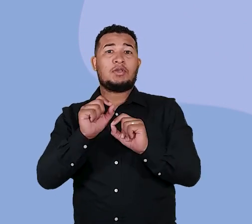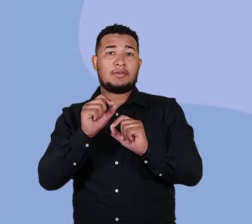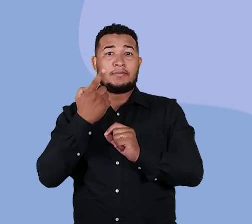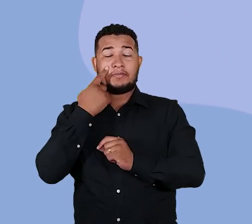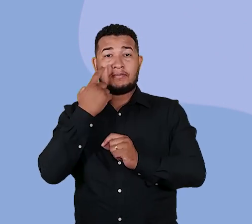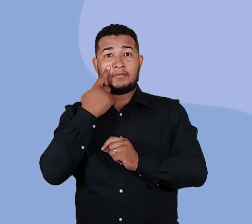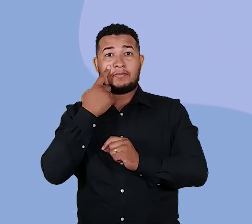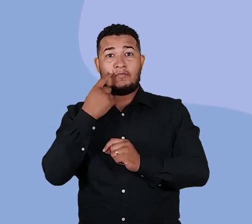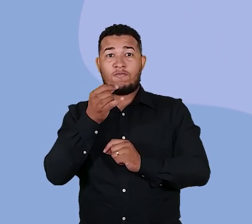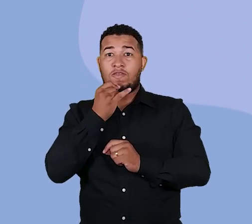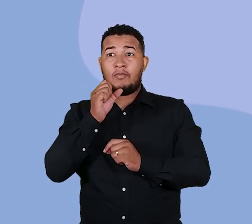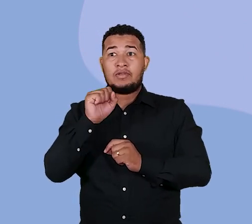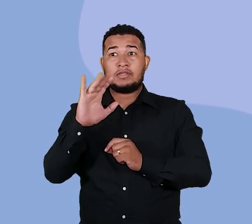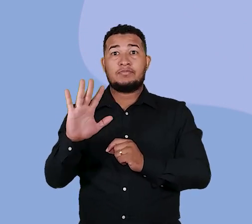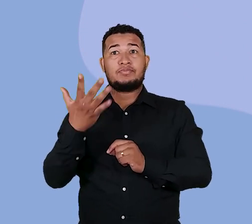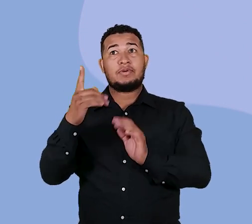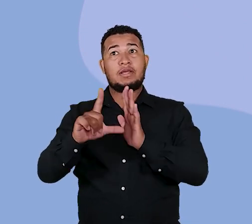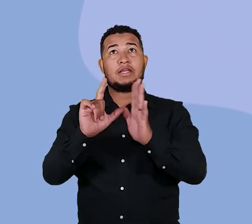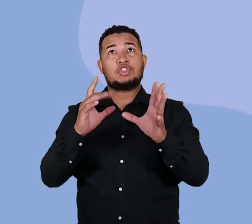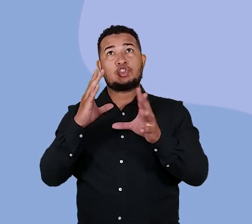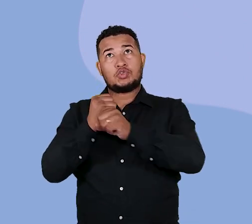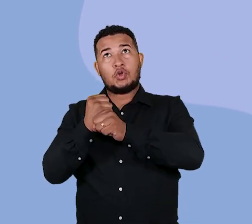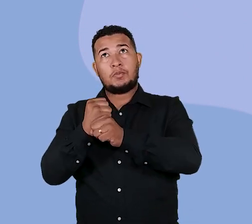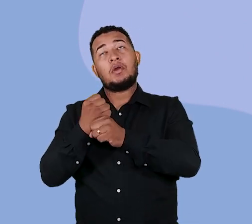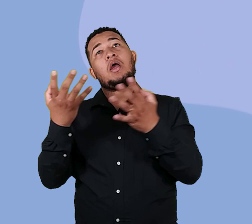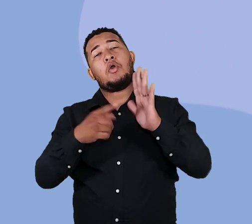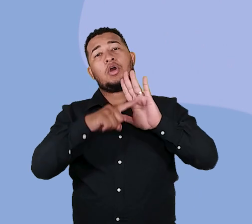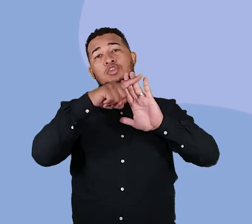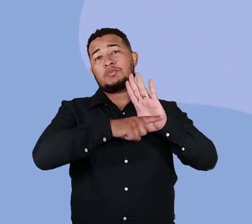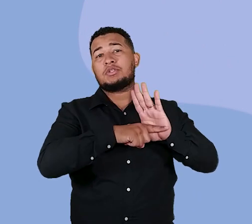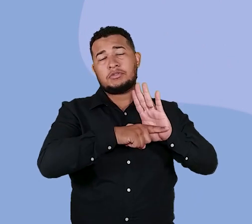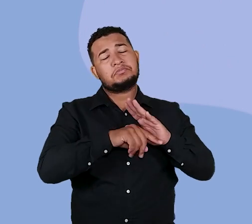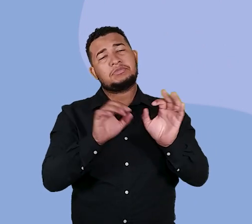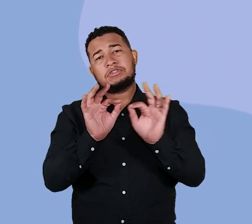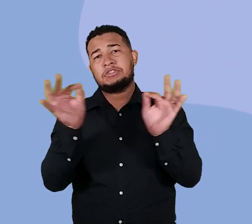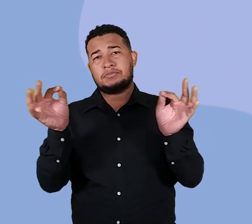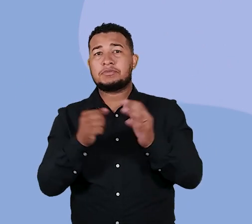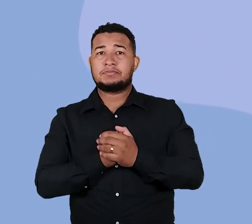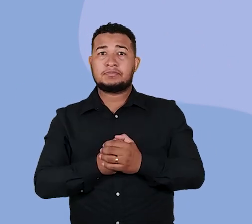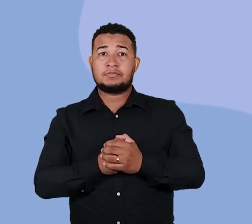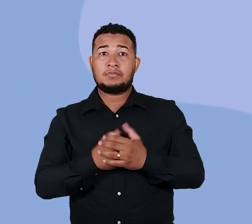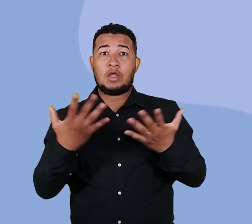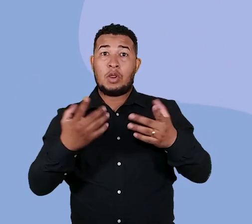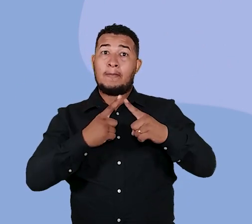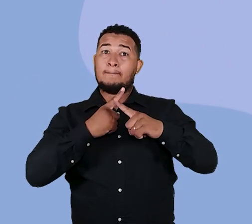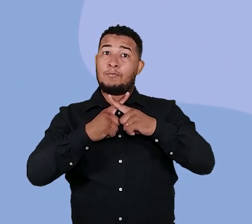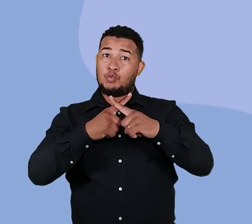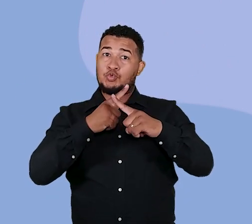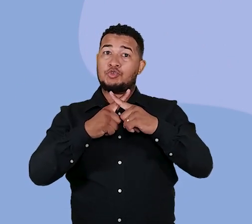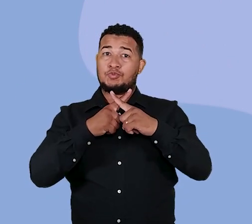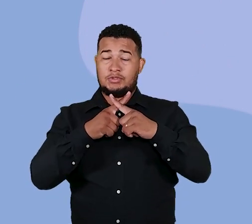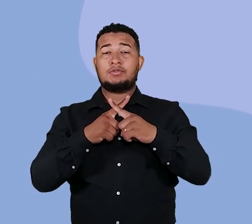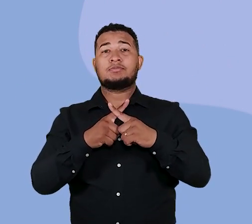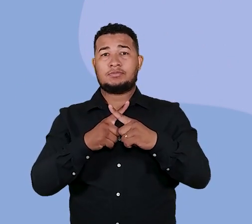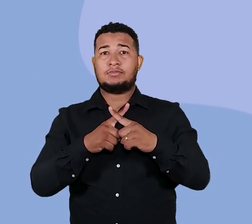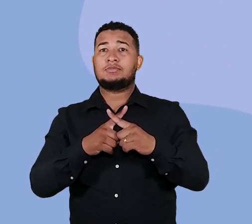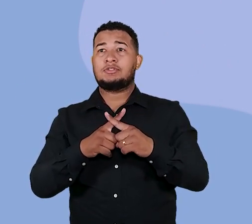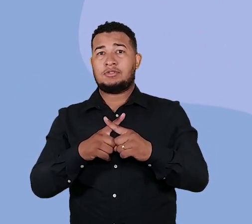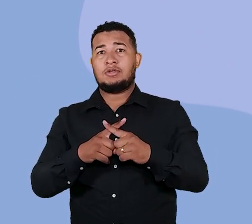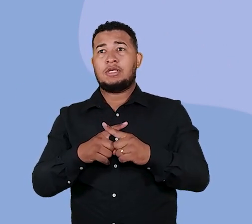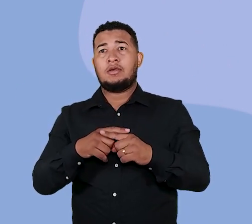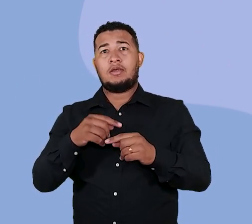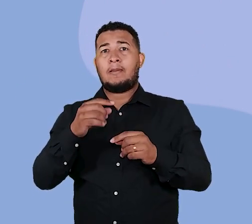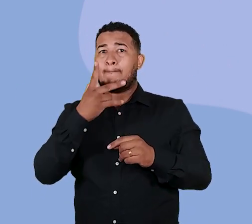você fazer o quê? Ó, onde era somar, você vai subtrair. Tudo bem? multiplicação de